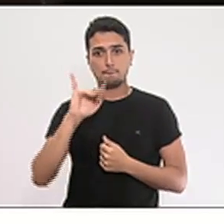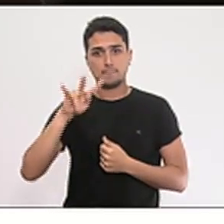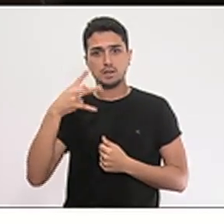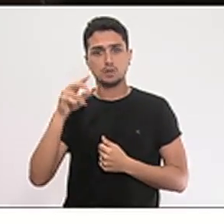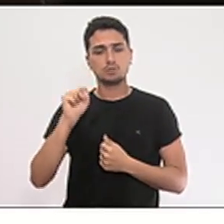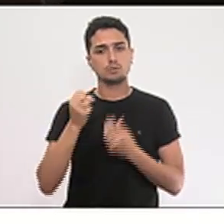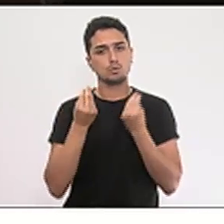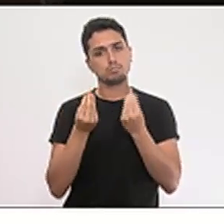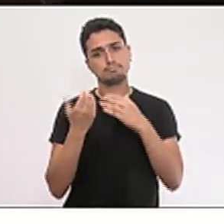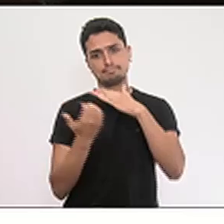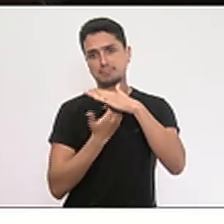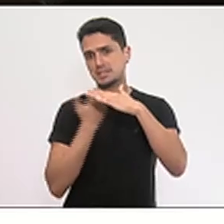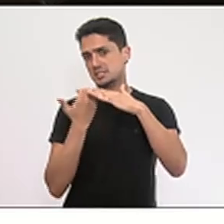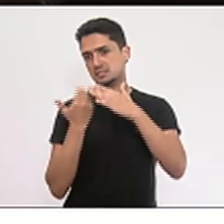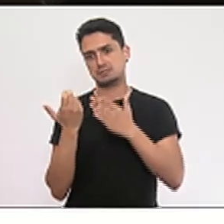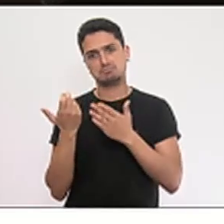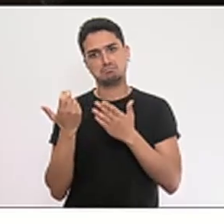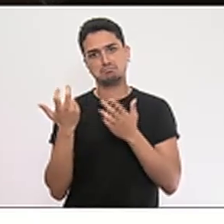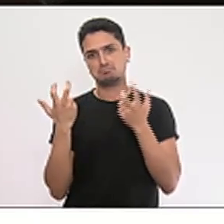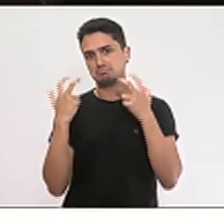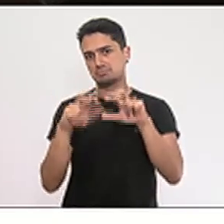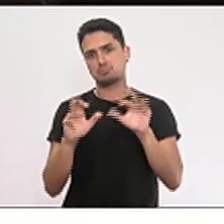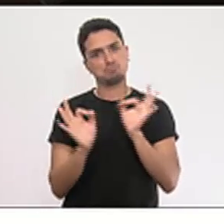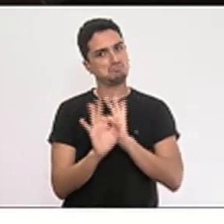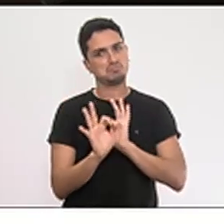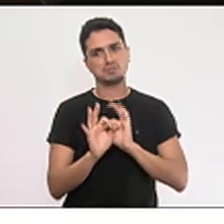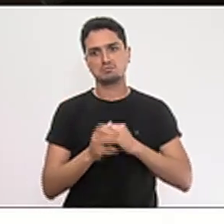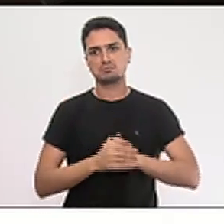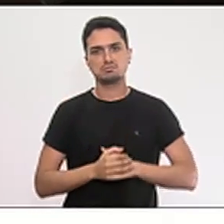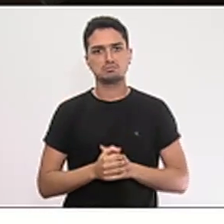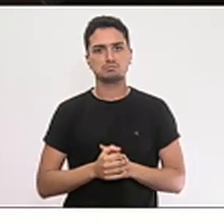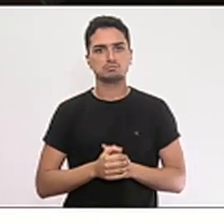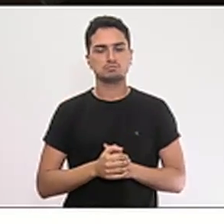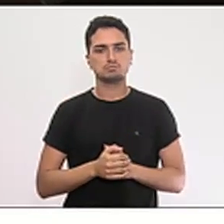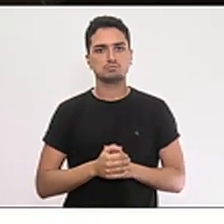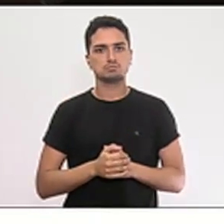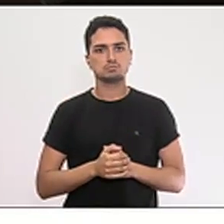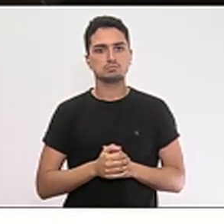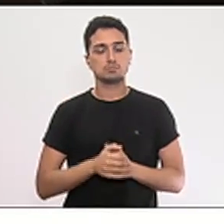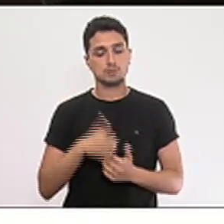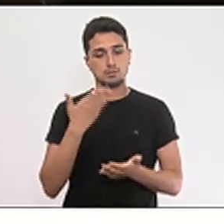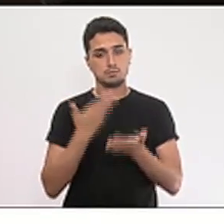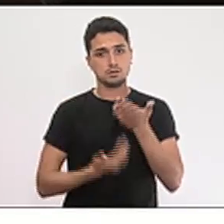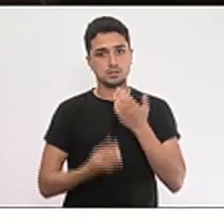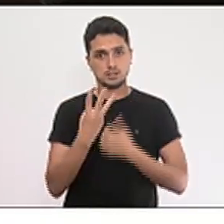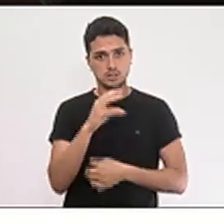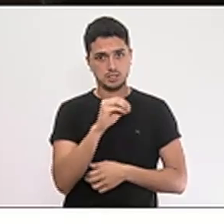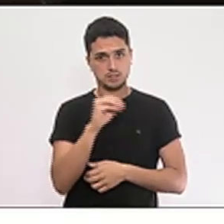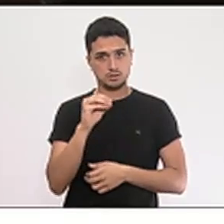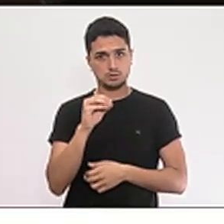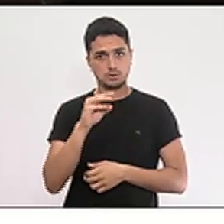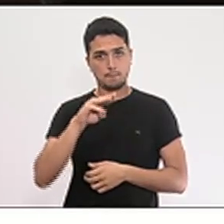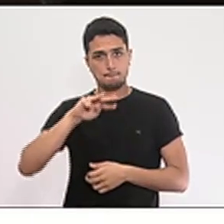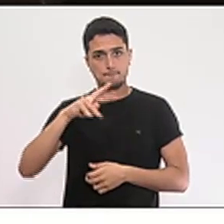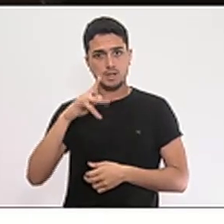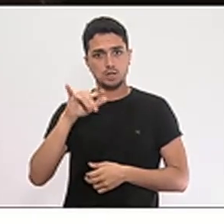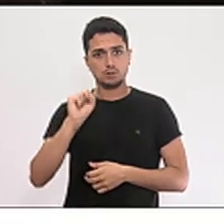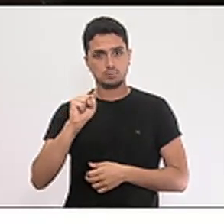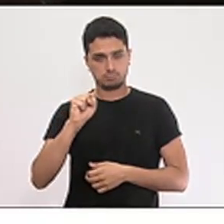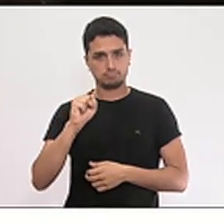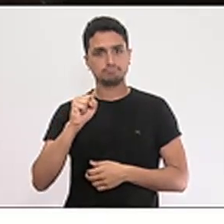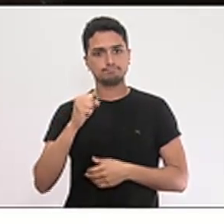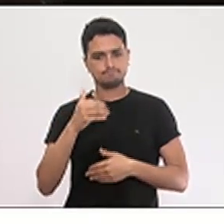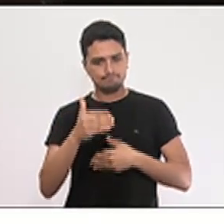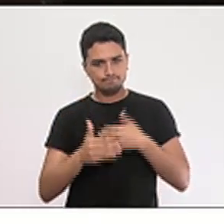isso? Me responda alguém. Vamos perder 300 milhões em andamento